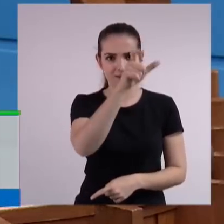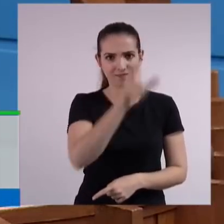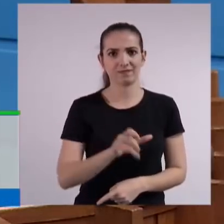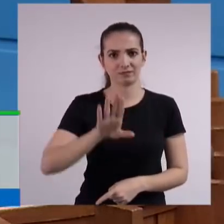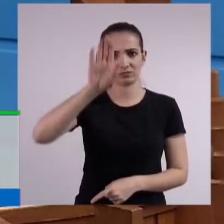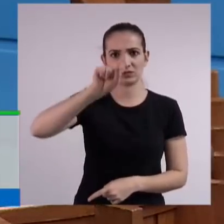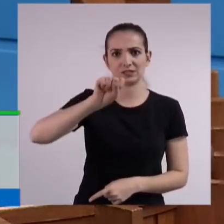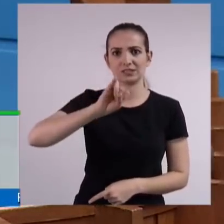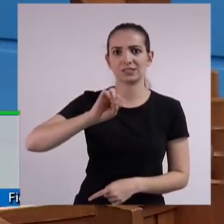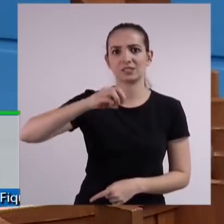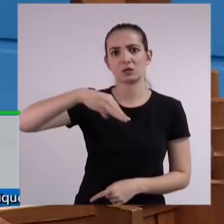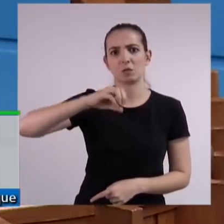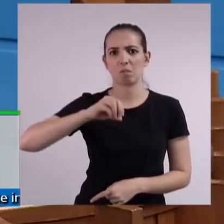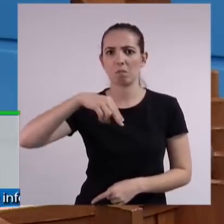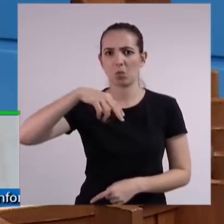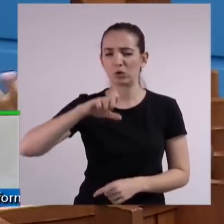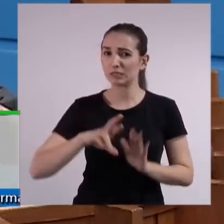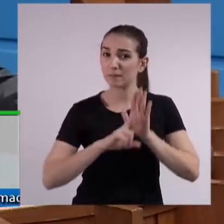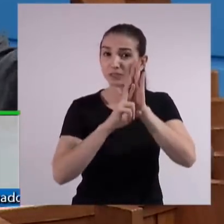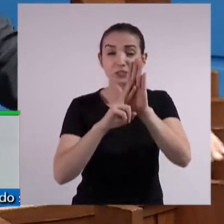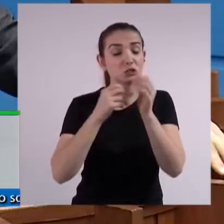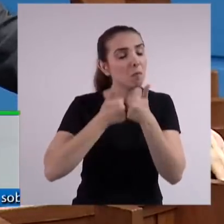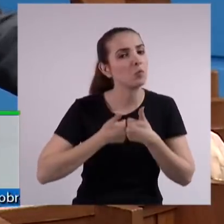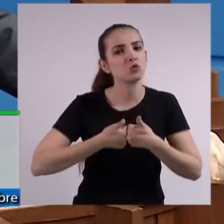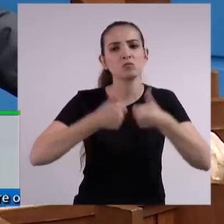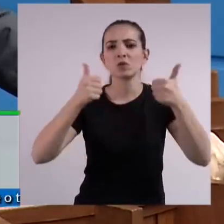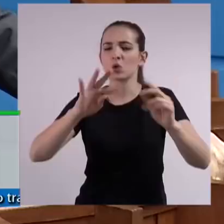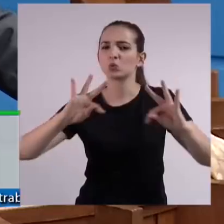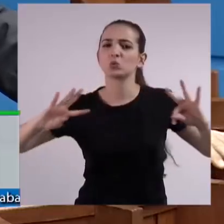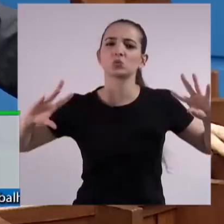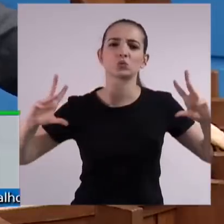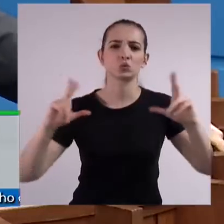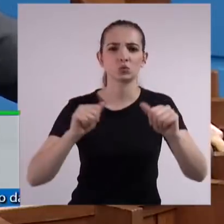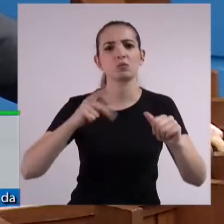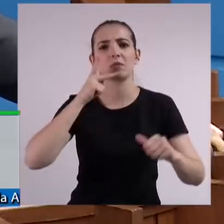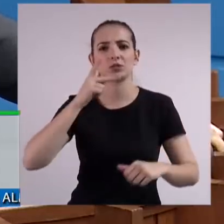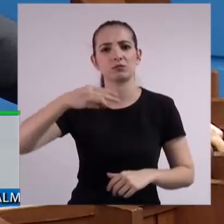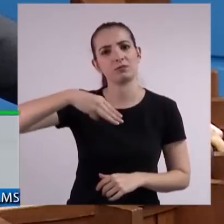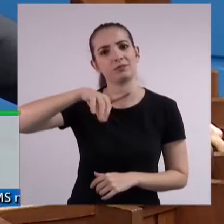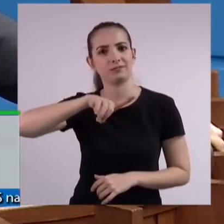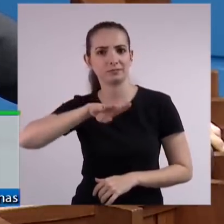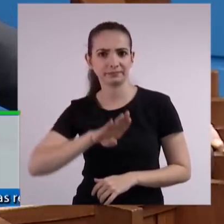bem os anseios e as expectativas do MDB.